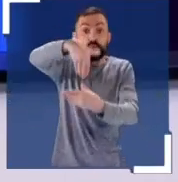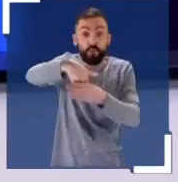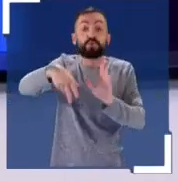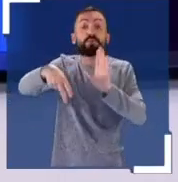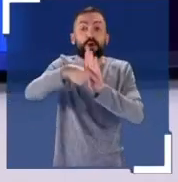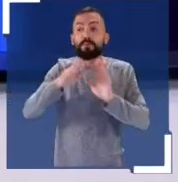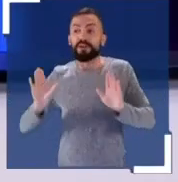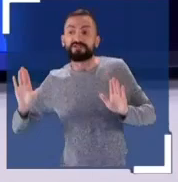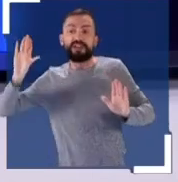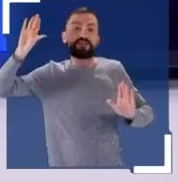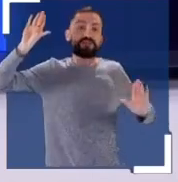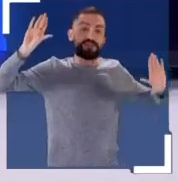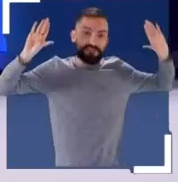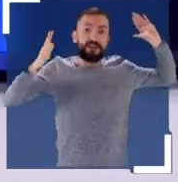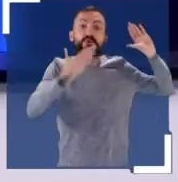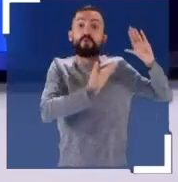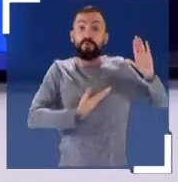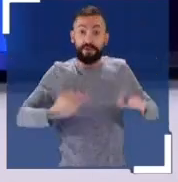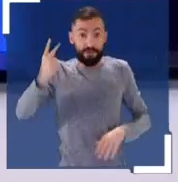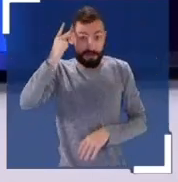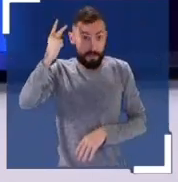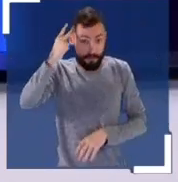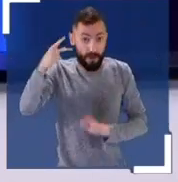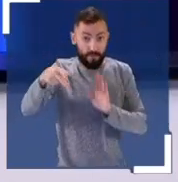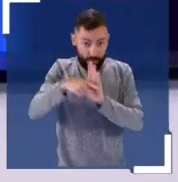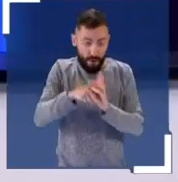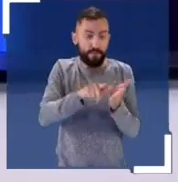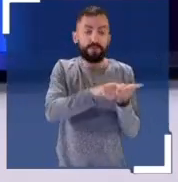Paulo. Em nome do SBT, do Portal UOL, da